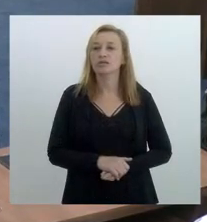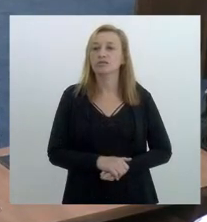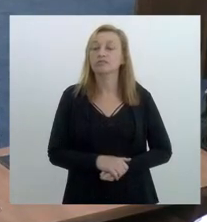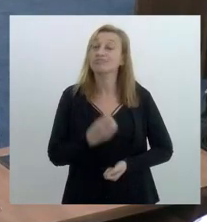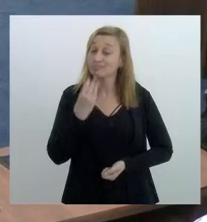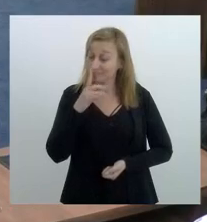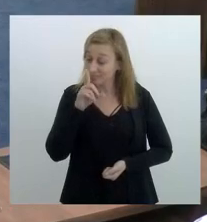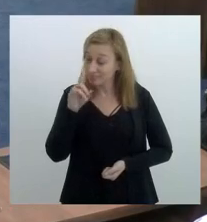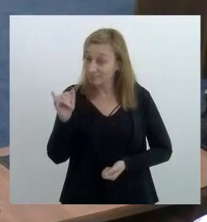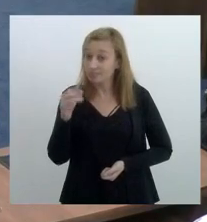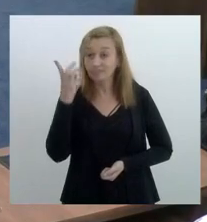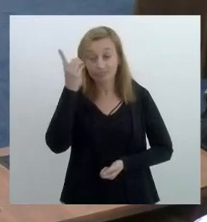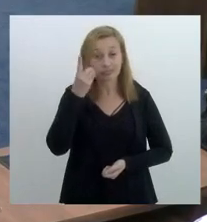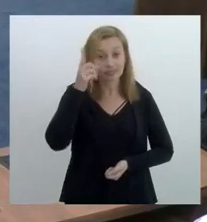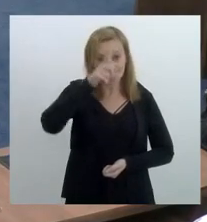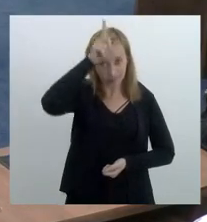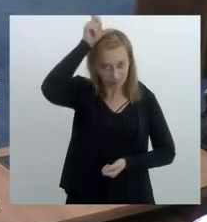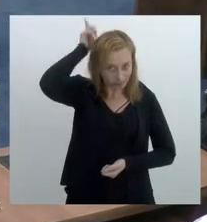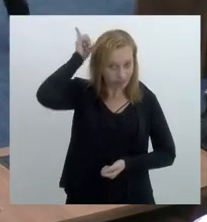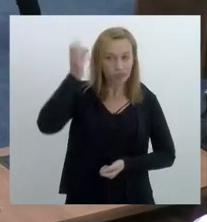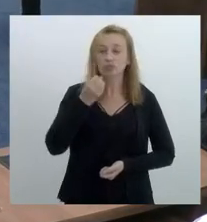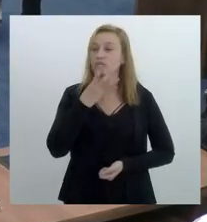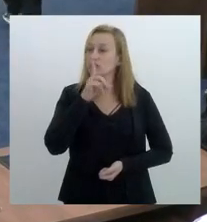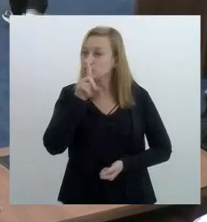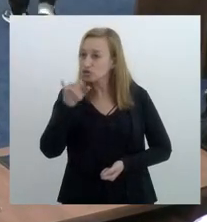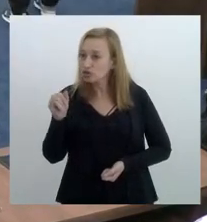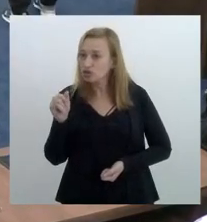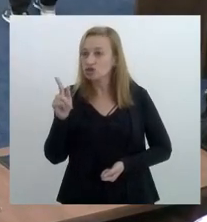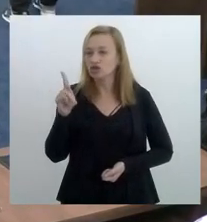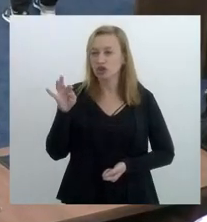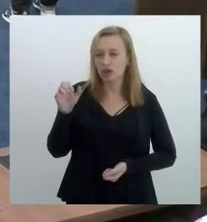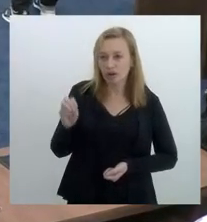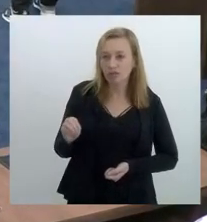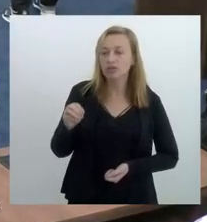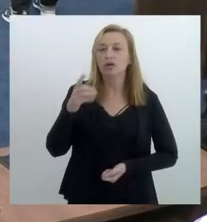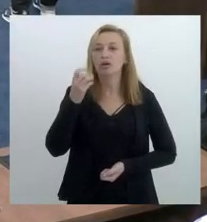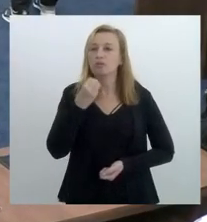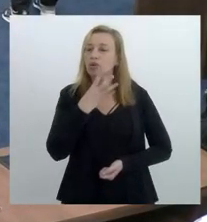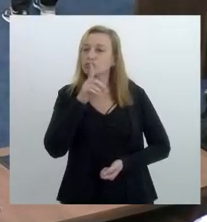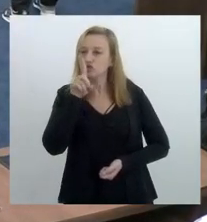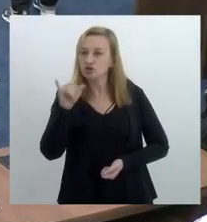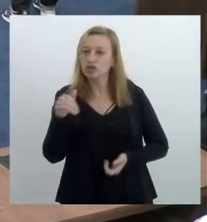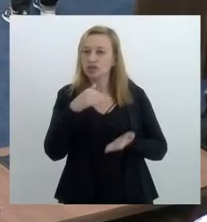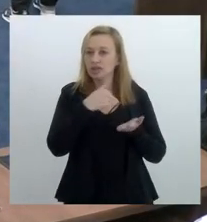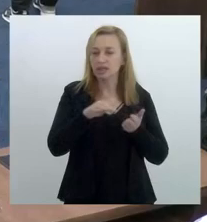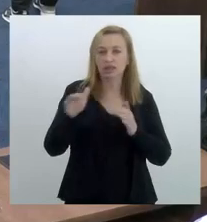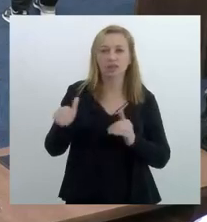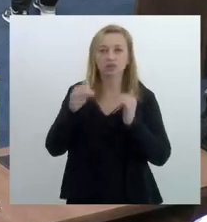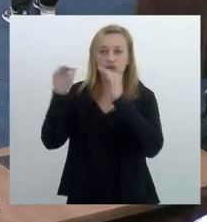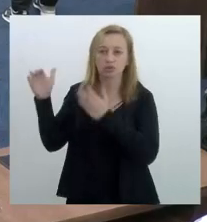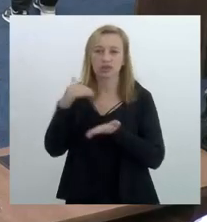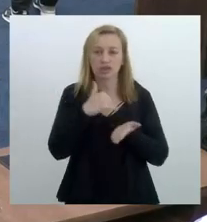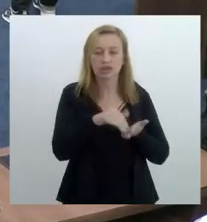Bom dia, deputado Luiz Paulo, bom dia, defensor-geral, bom dia, secretários, subsecretários.